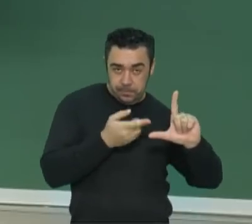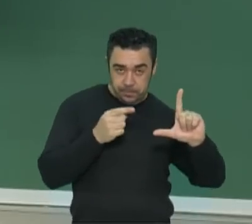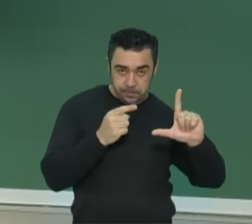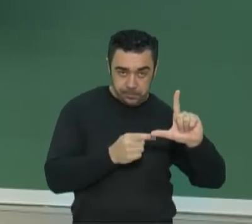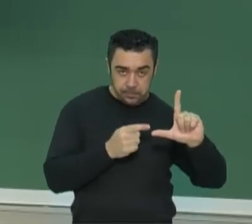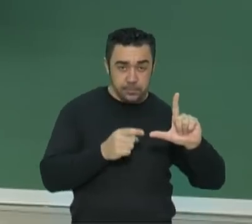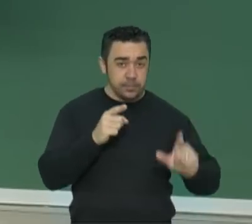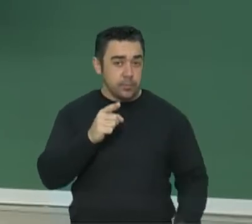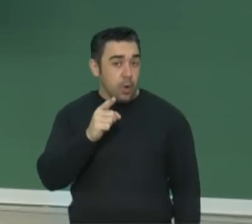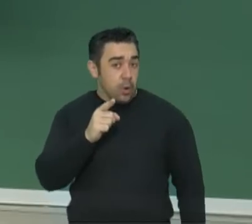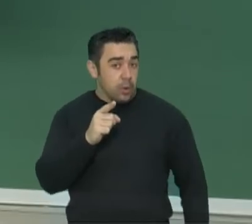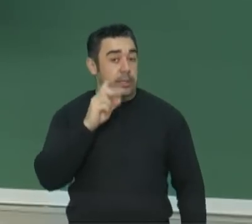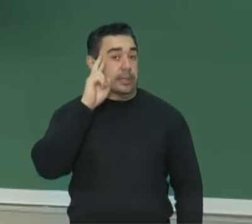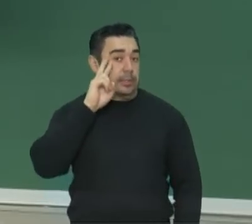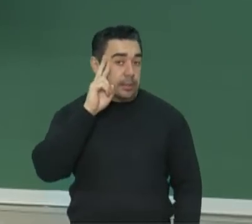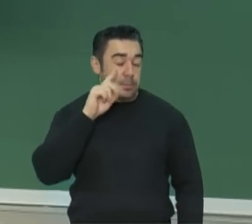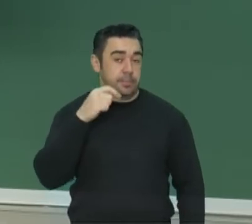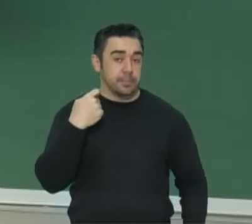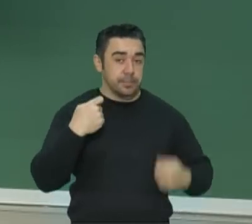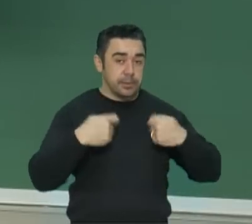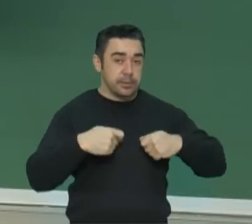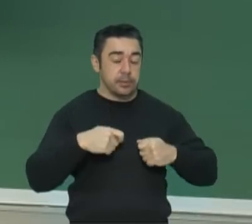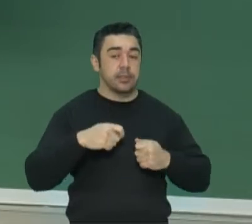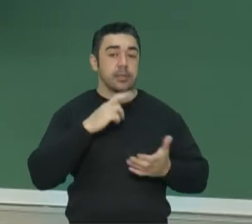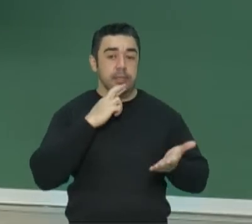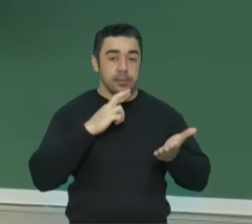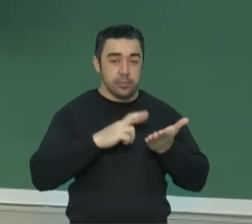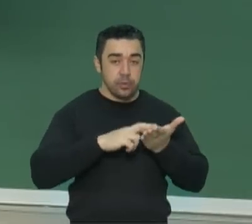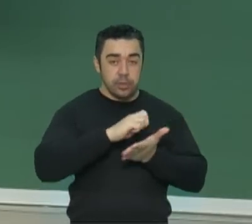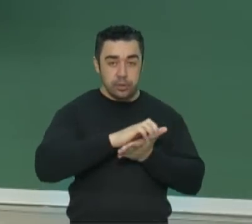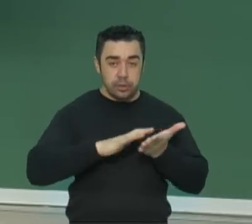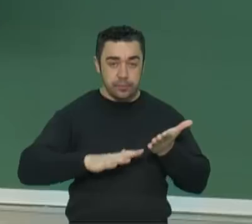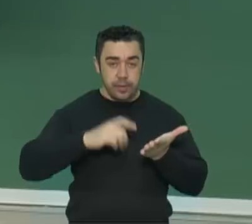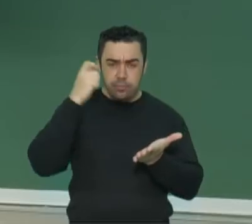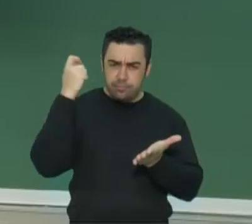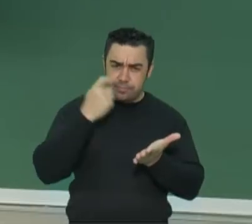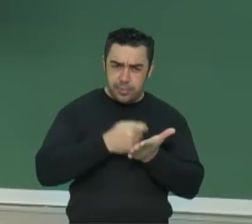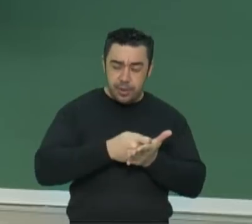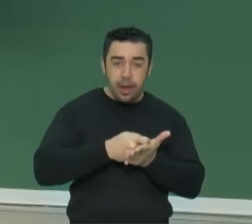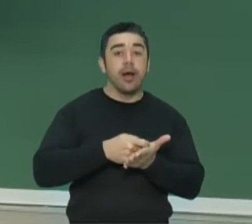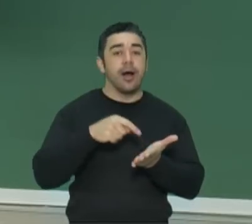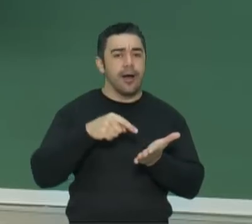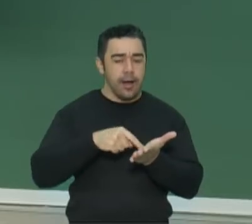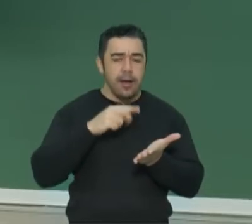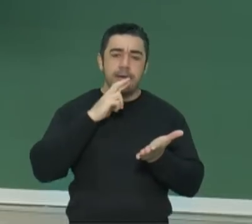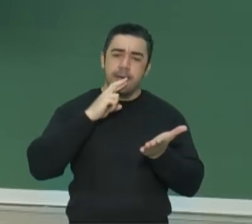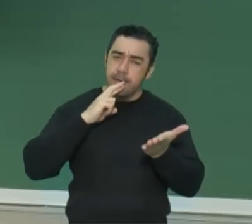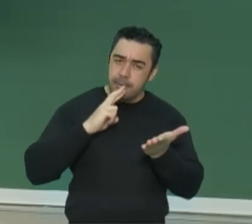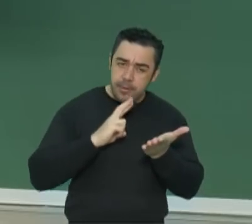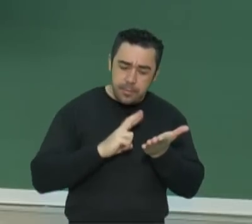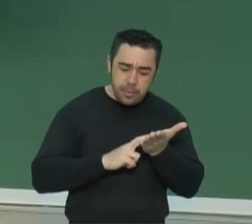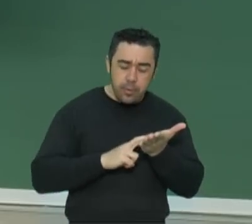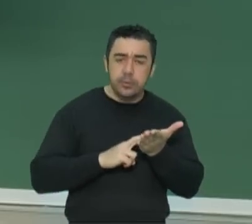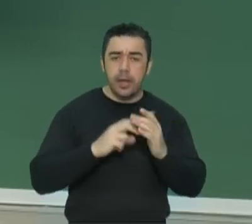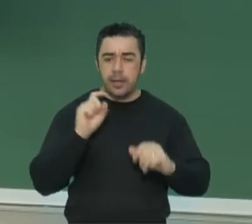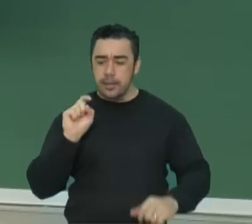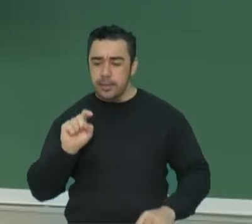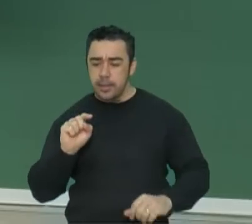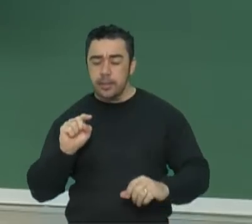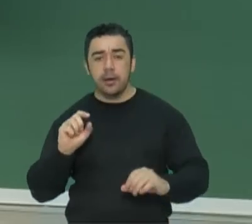lembre-se de clicar no link da atividade obrigatória dessa aula, de realizar a atividade corretamente e de clicar